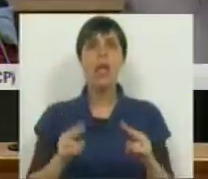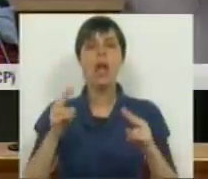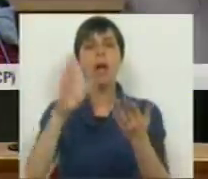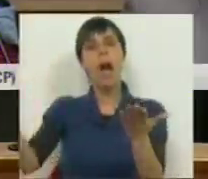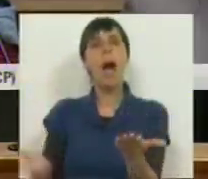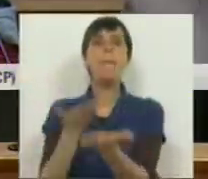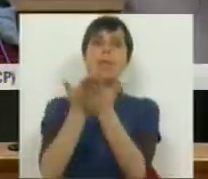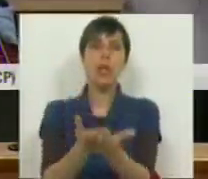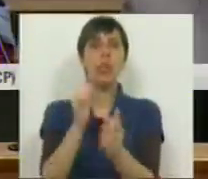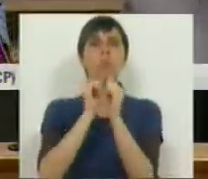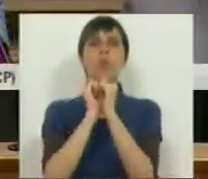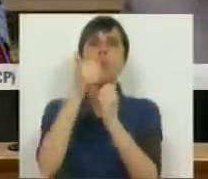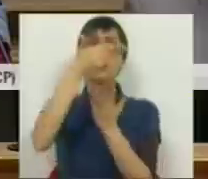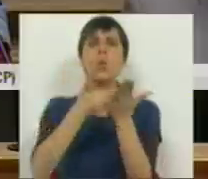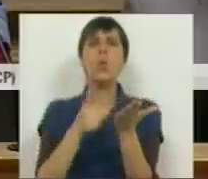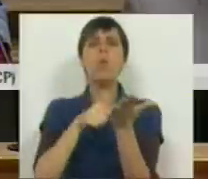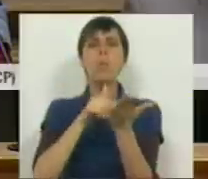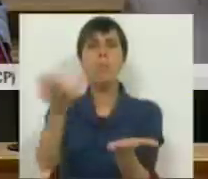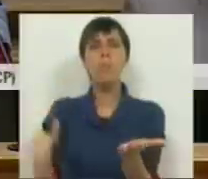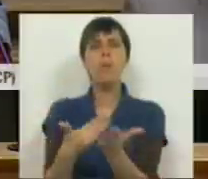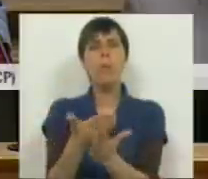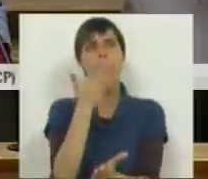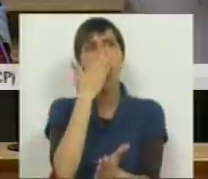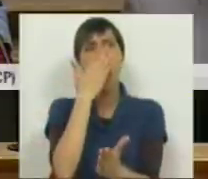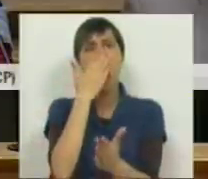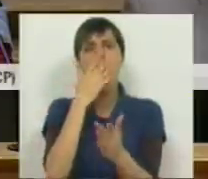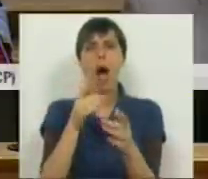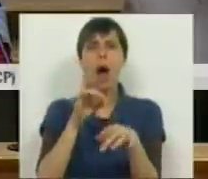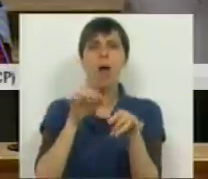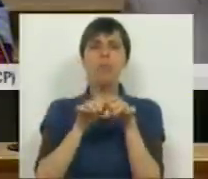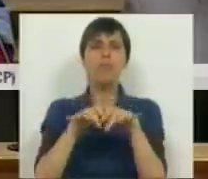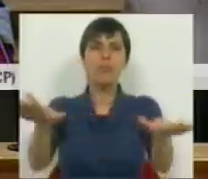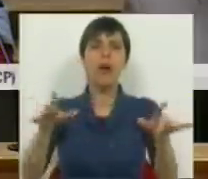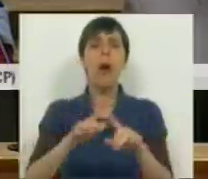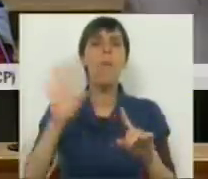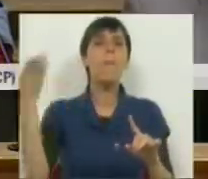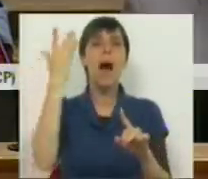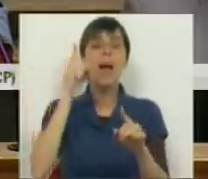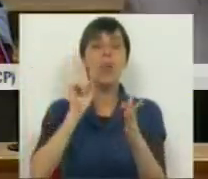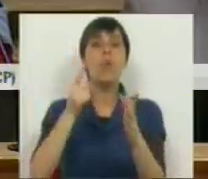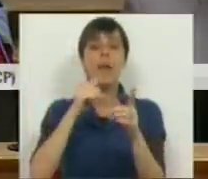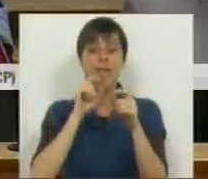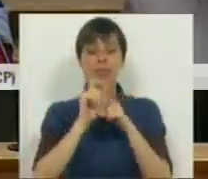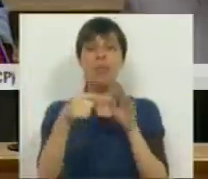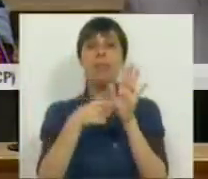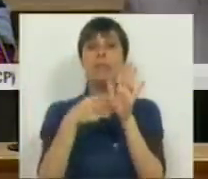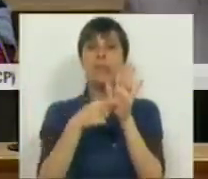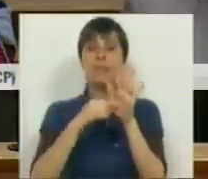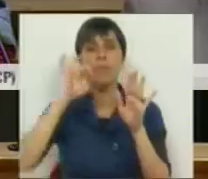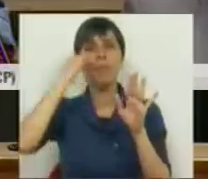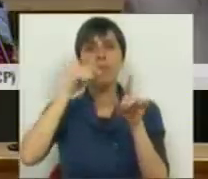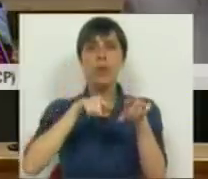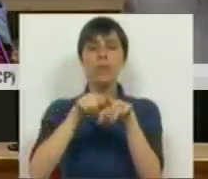veio apresentar um documento que propõe uma espécie de purga moral, em que, acima de tudo, aquilo que está definido é